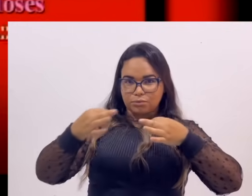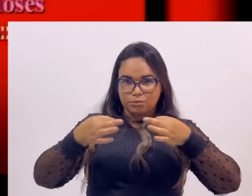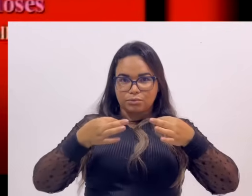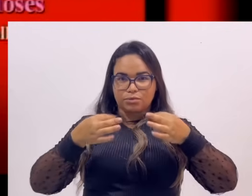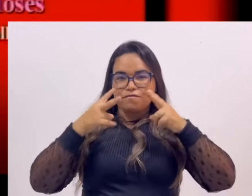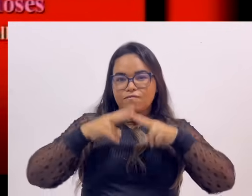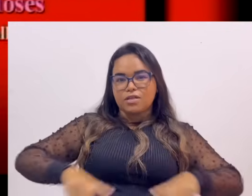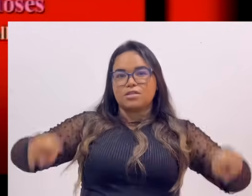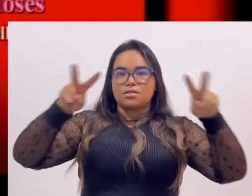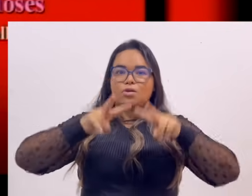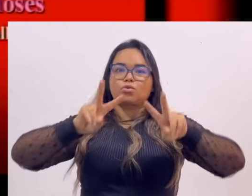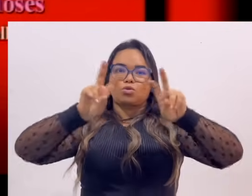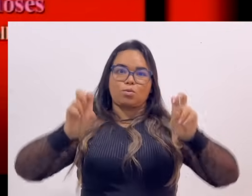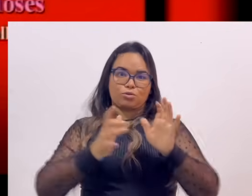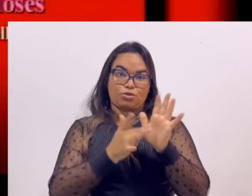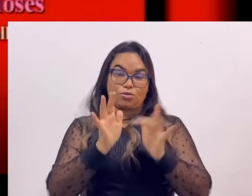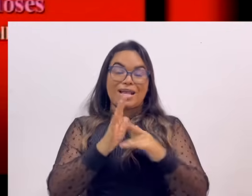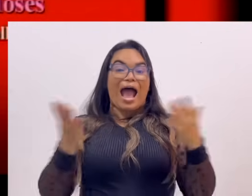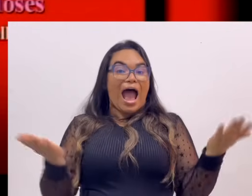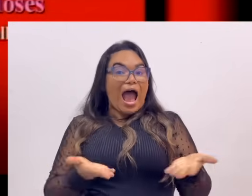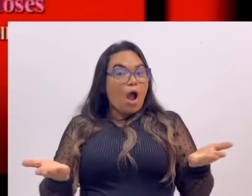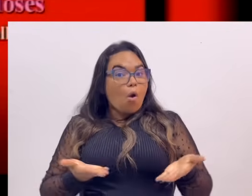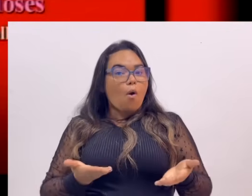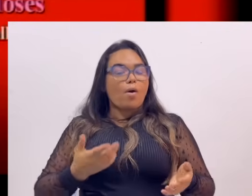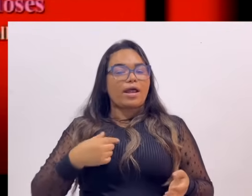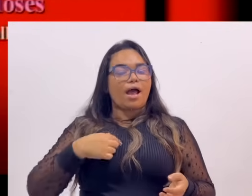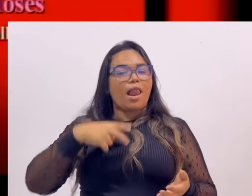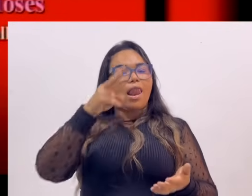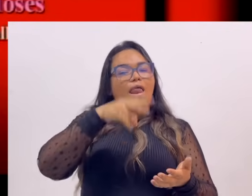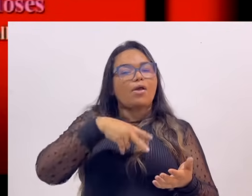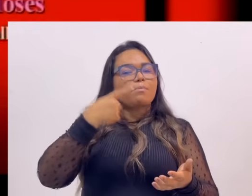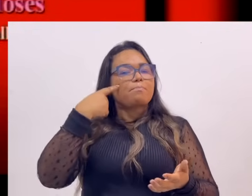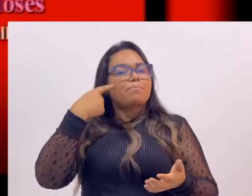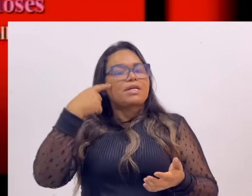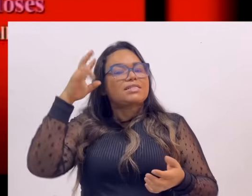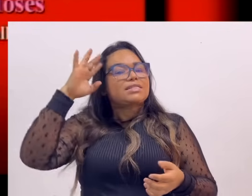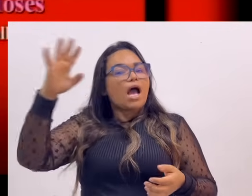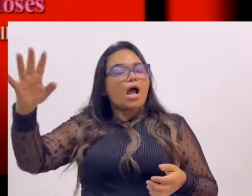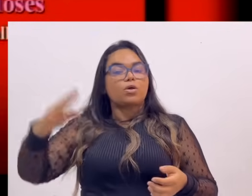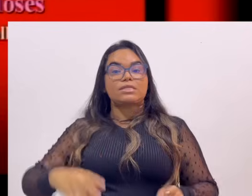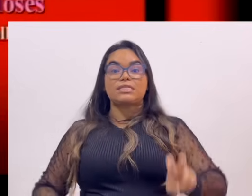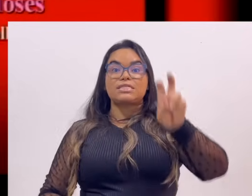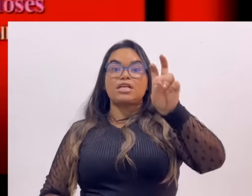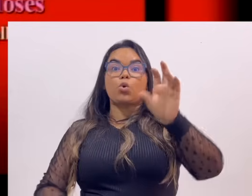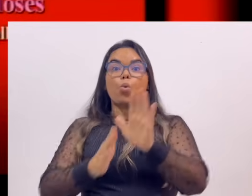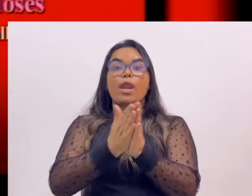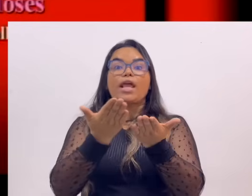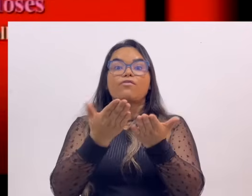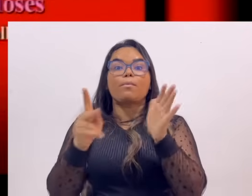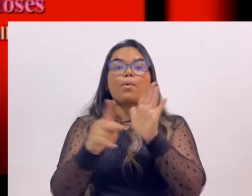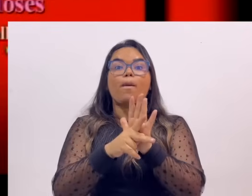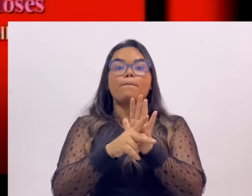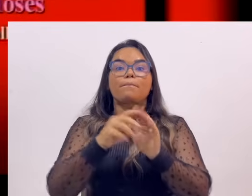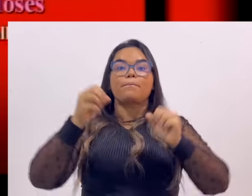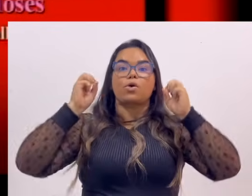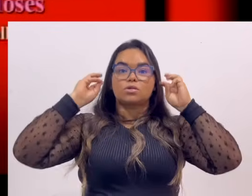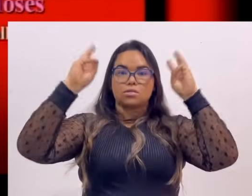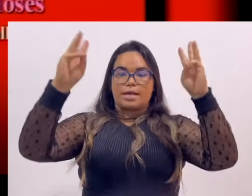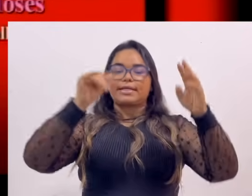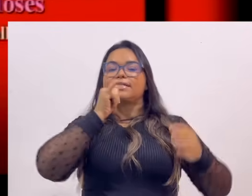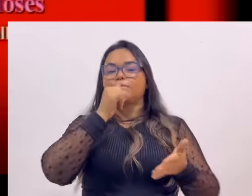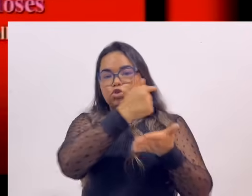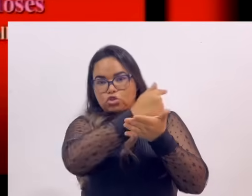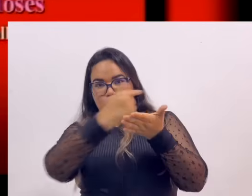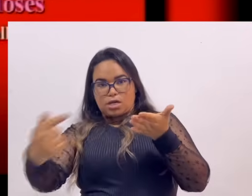vamos dar uma olhada nos cinco livros de Moisés e vejamos, Gênesis, é o livro das origens, a